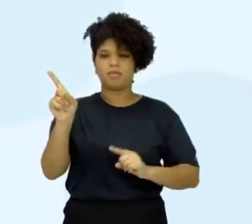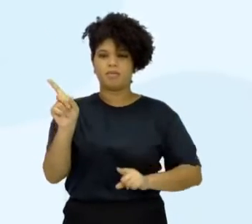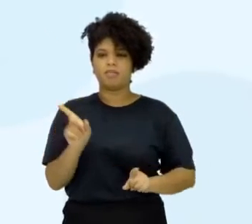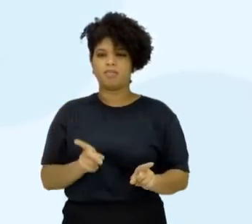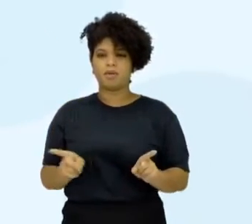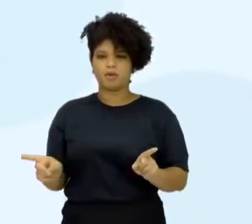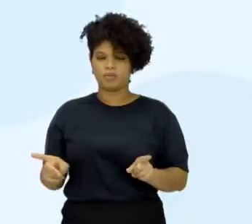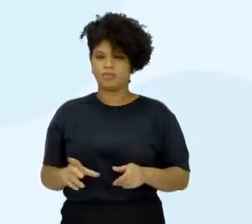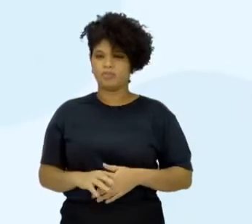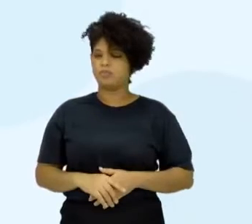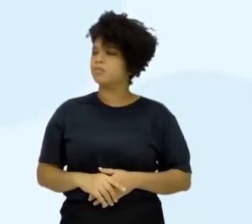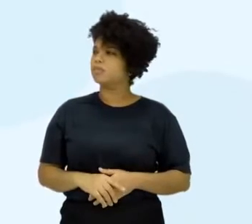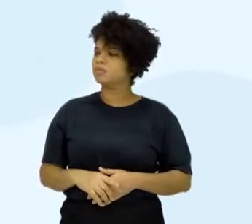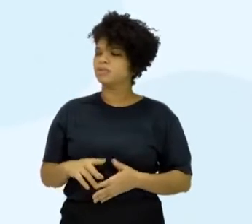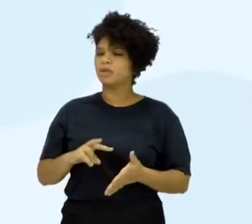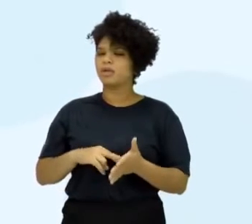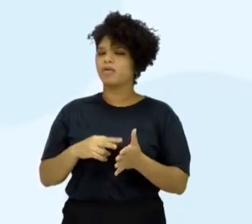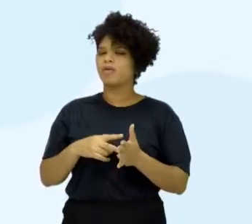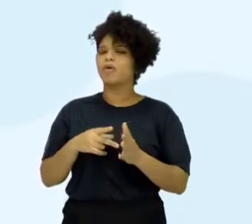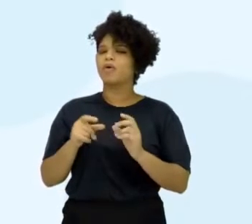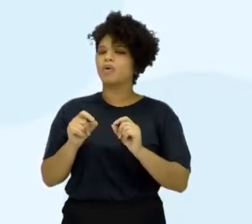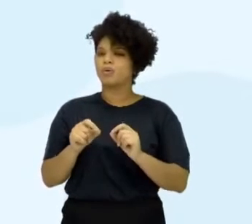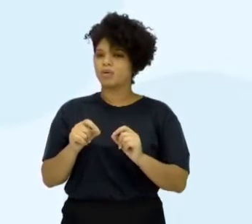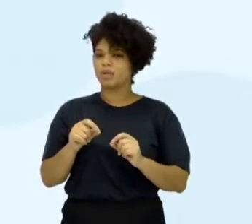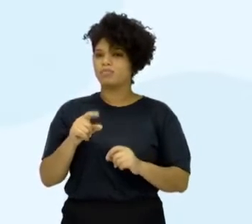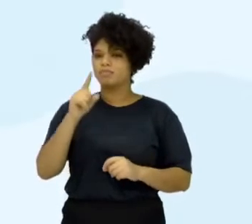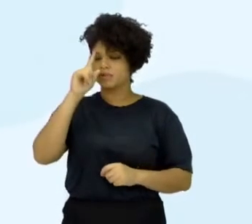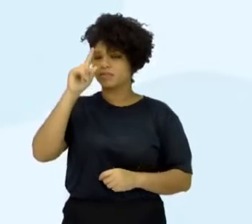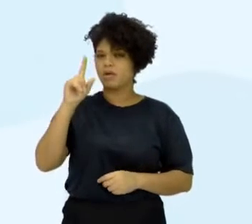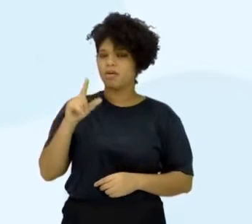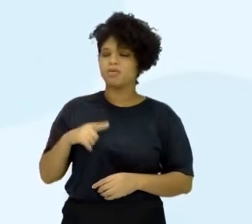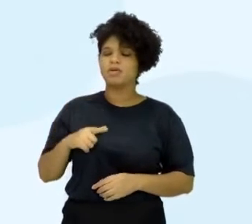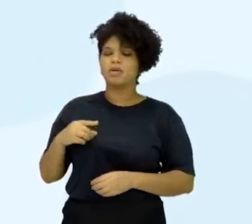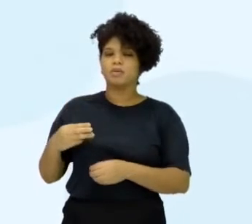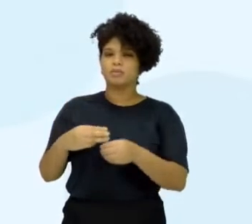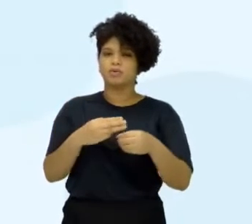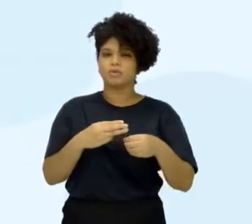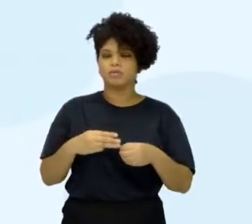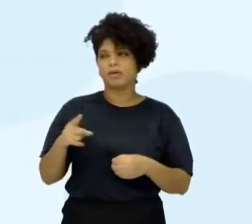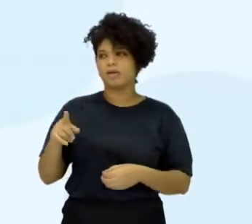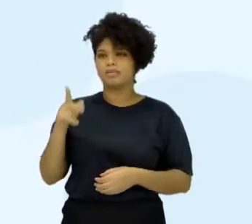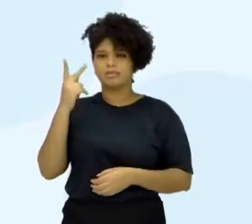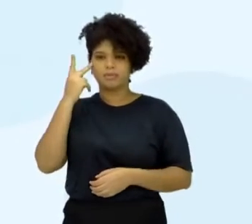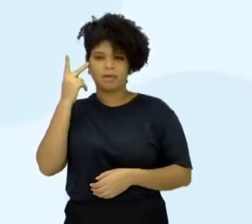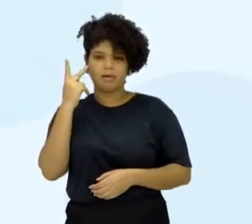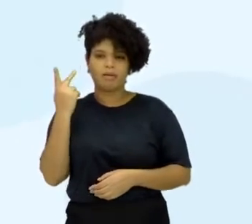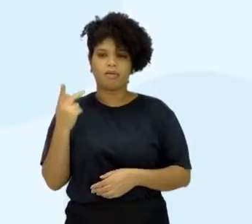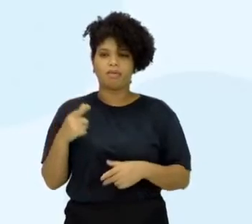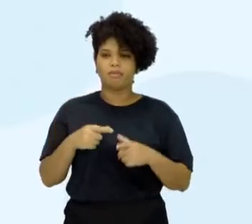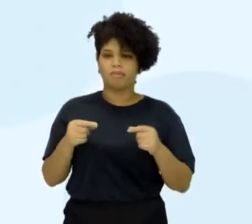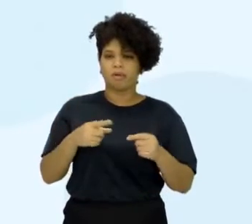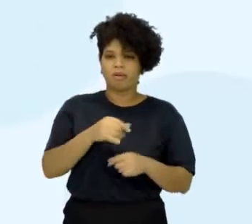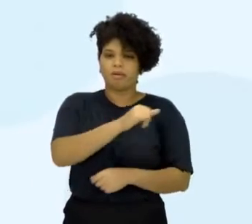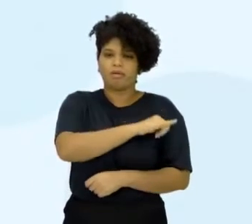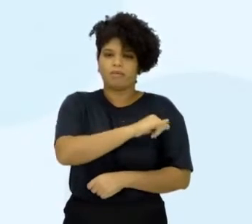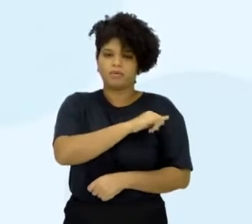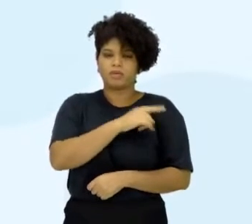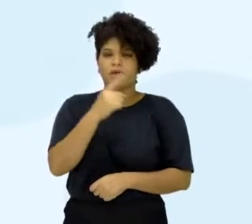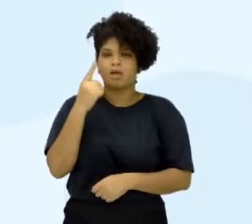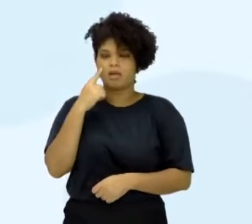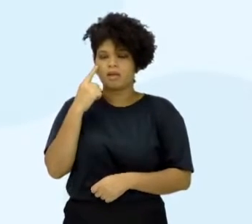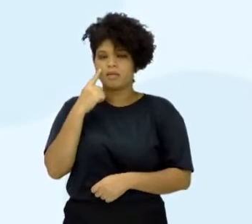o processo, né, de captação desses principais municípios, né? Caso de São Paulo, Brasília, Rio de Janeiro, que são as